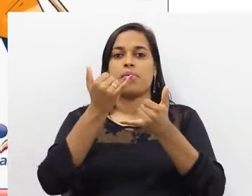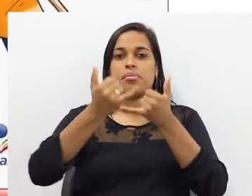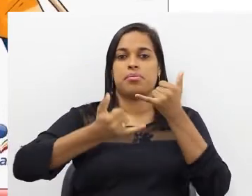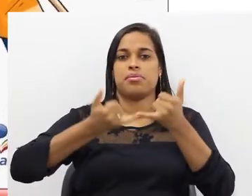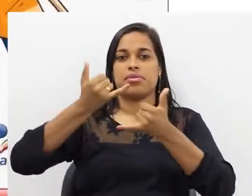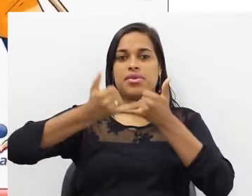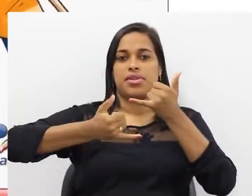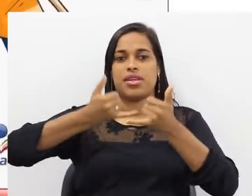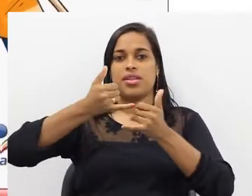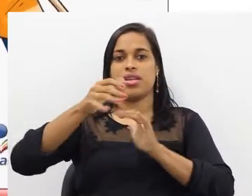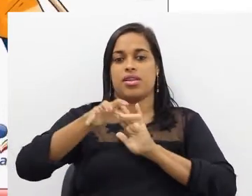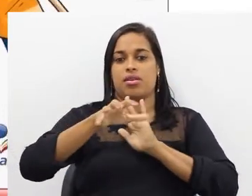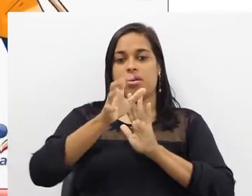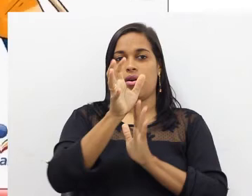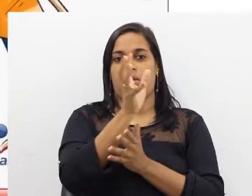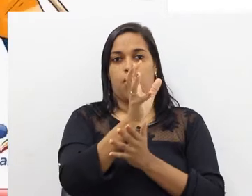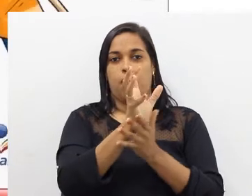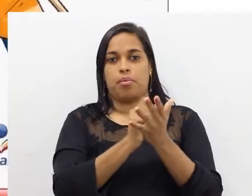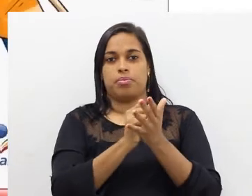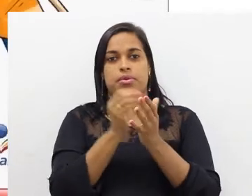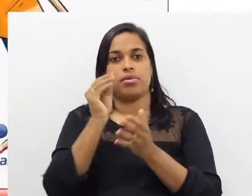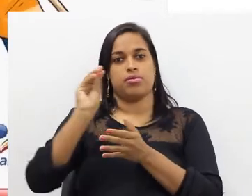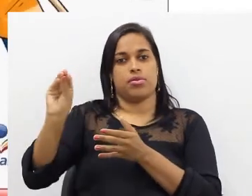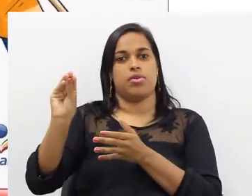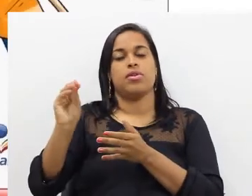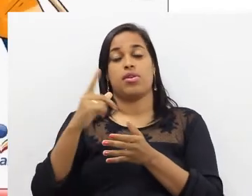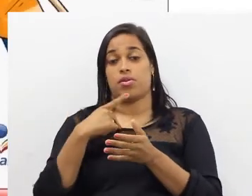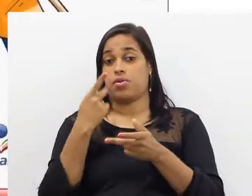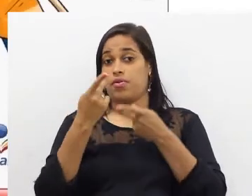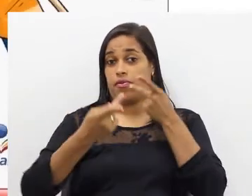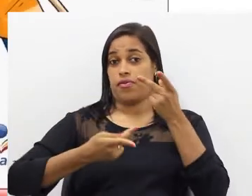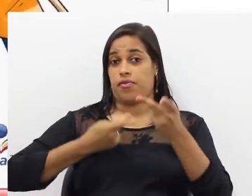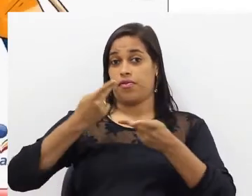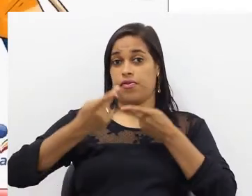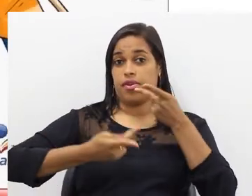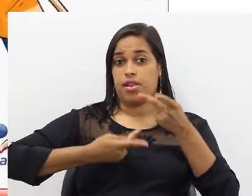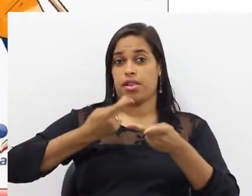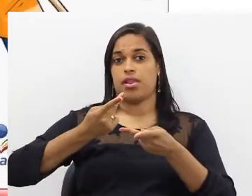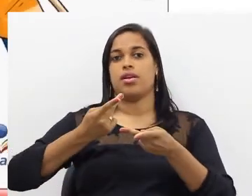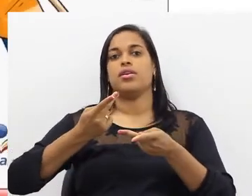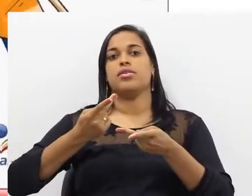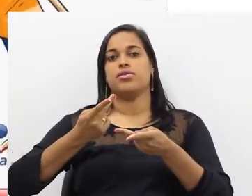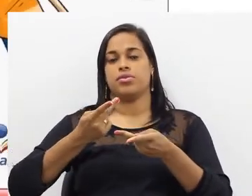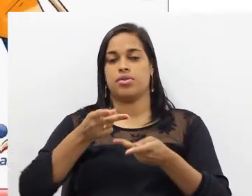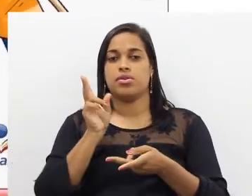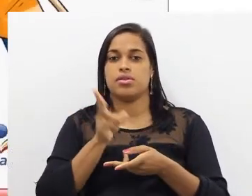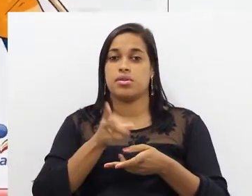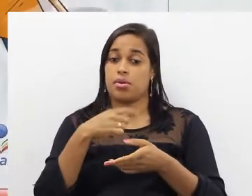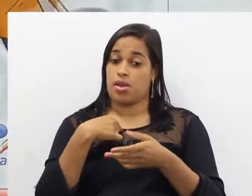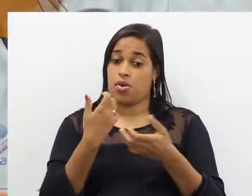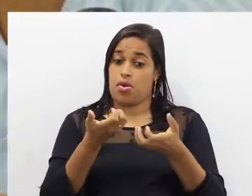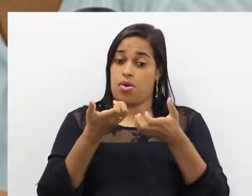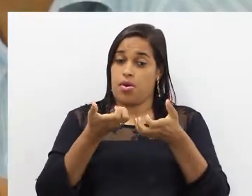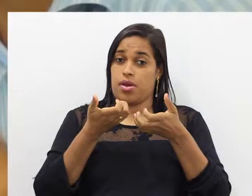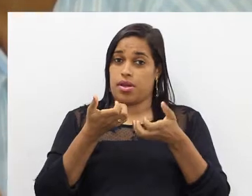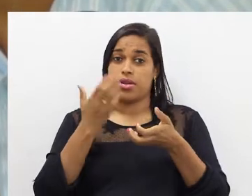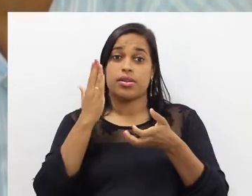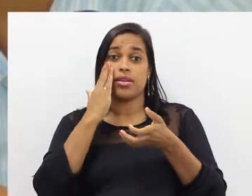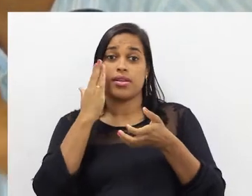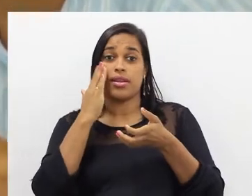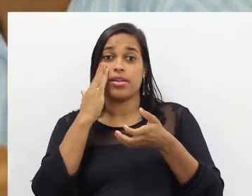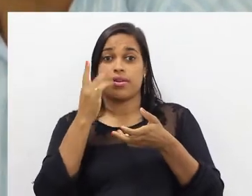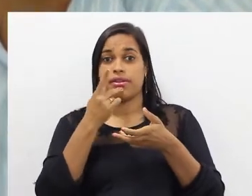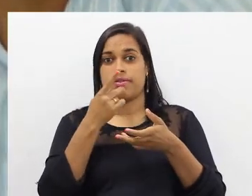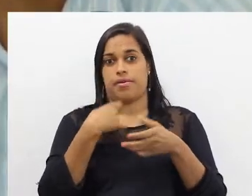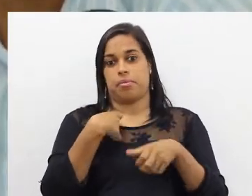lá, quando a gente bota um cordão dentro do copo, na hora que eu estou falando, o meu colega está lá escutando. E quando eu quero escutar o que ele fala, eu tenho que